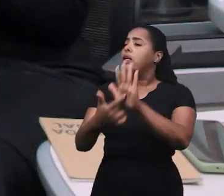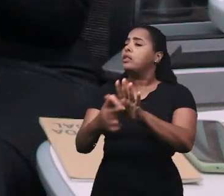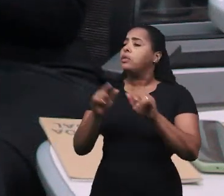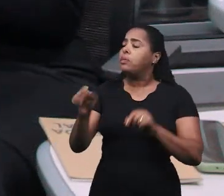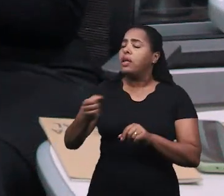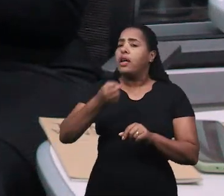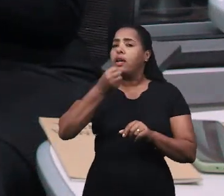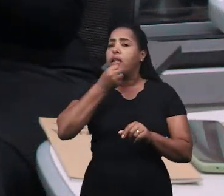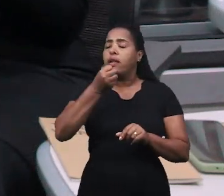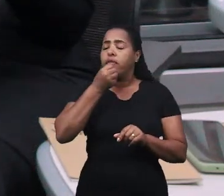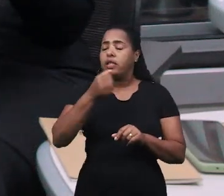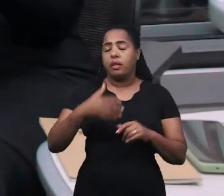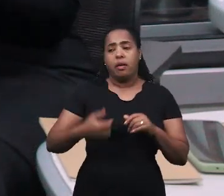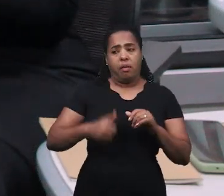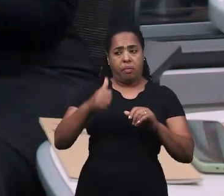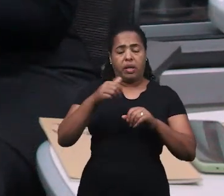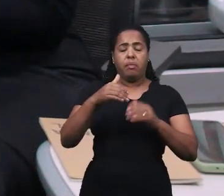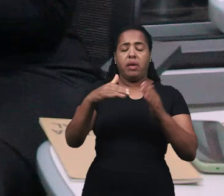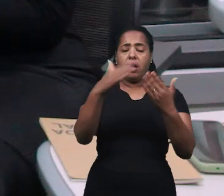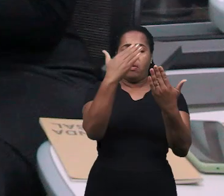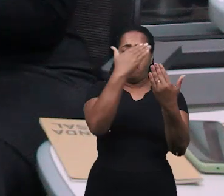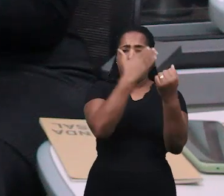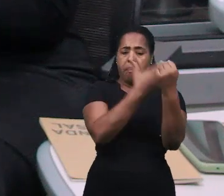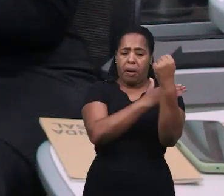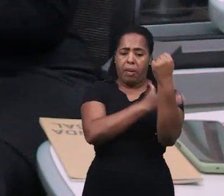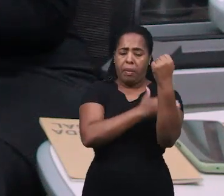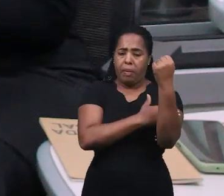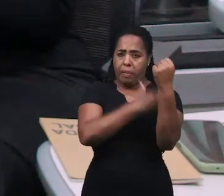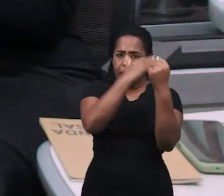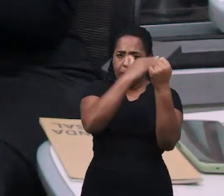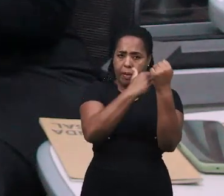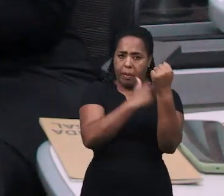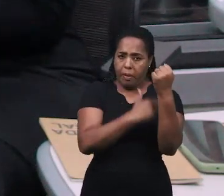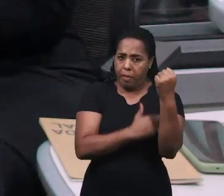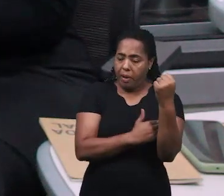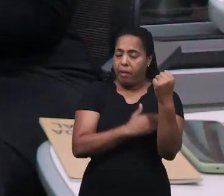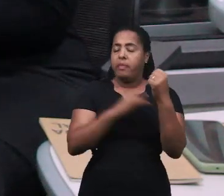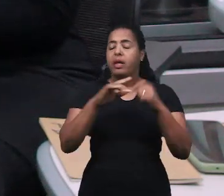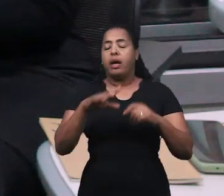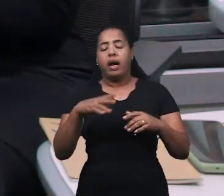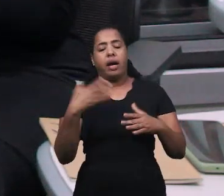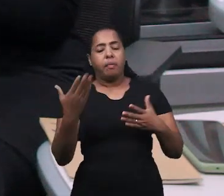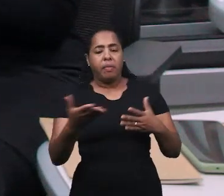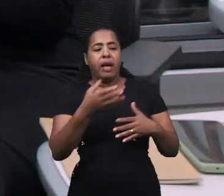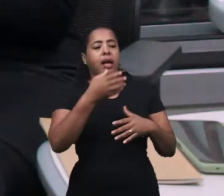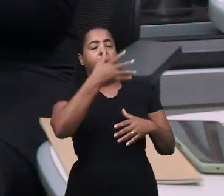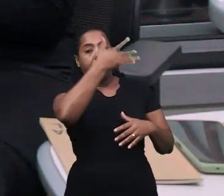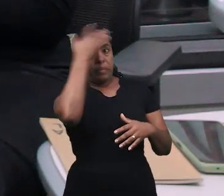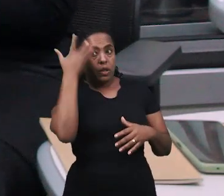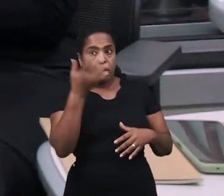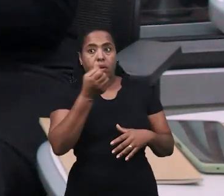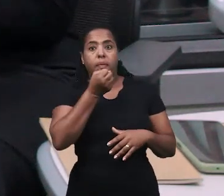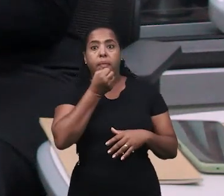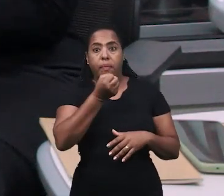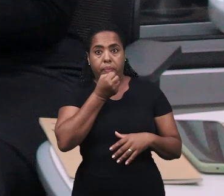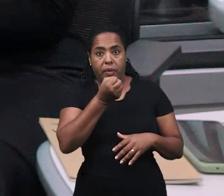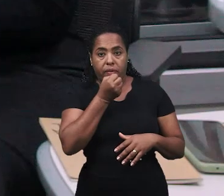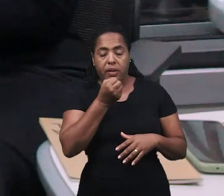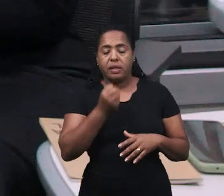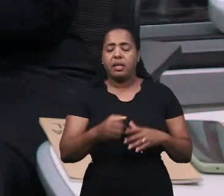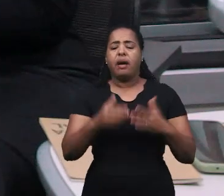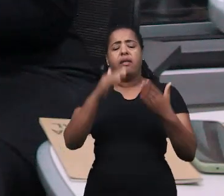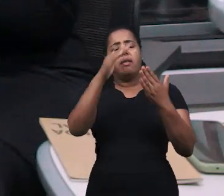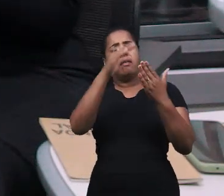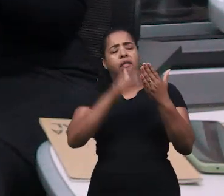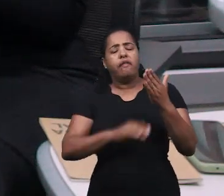Nós entrevistamos eles, primeiro a gente faz uma pauta, né? Tudo começa desse jeito. Então, a gente pega o entrevistado